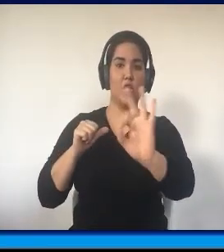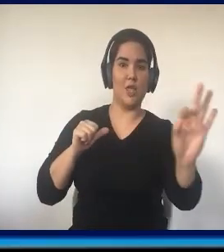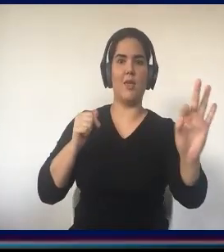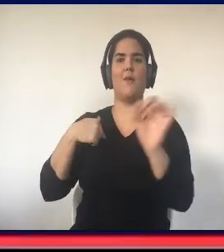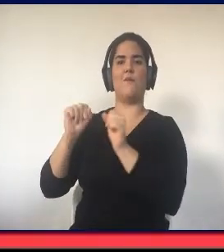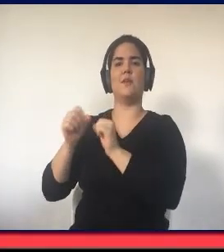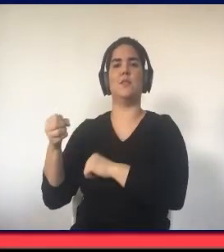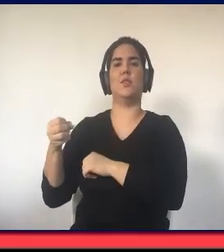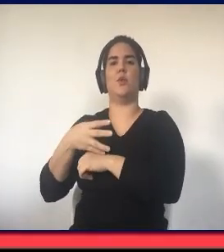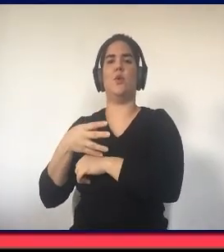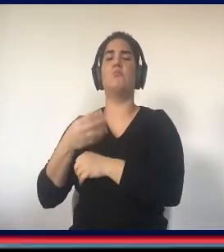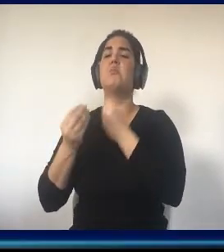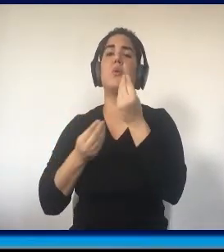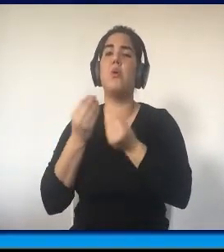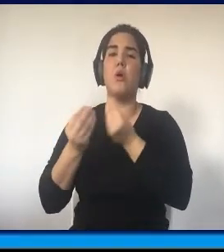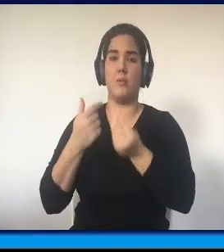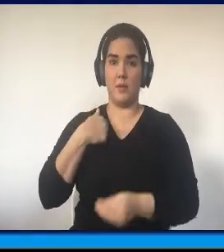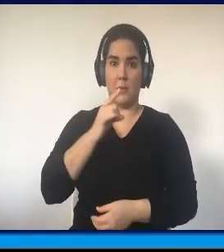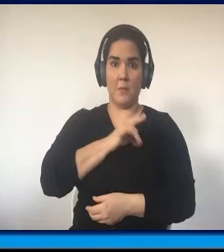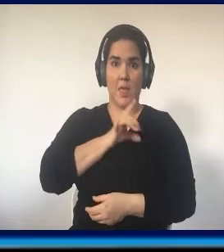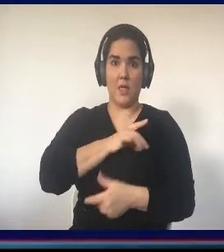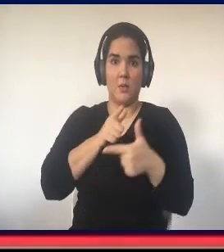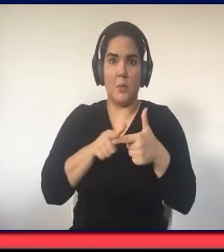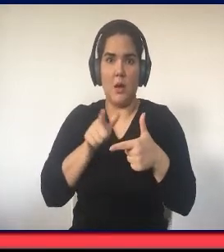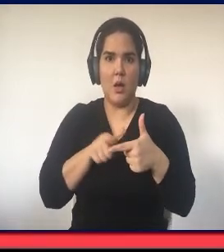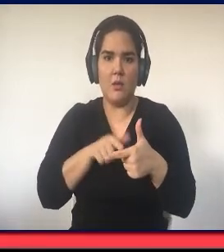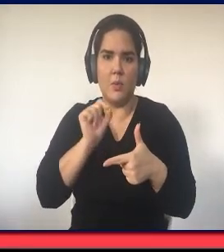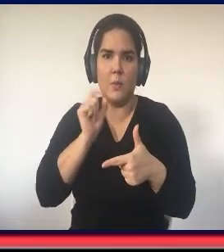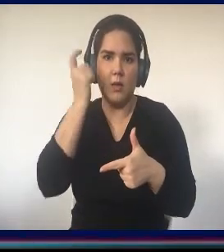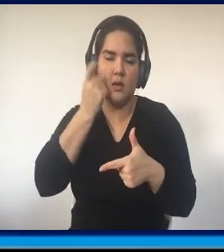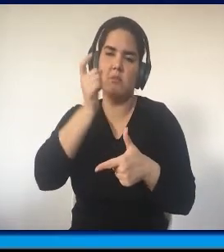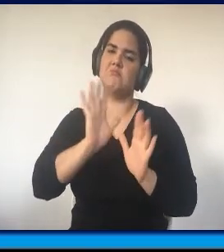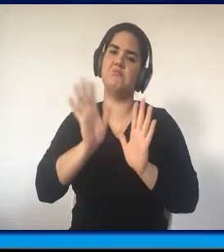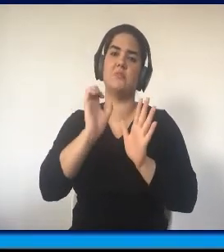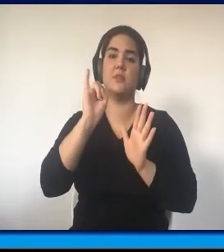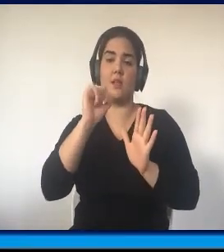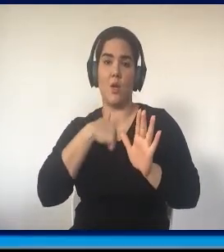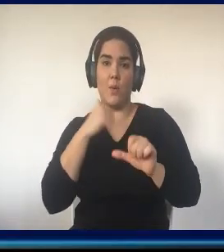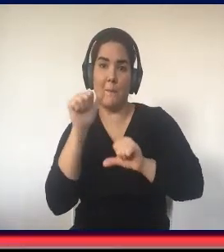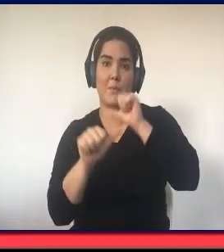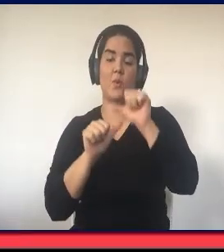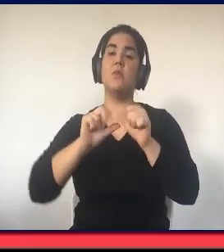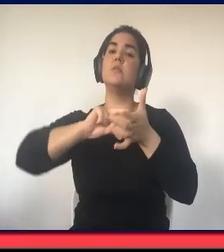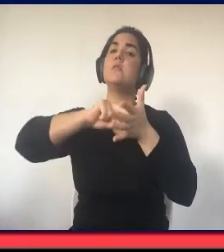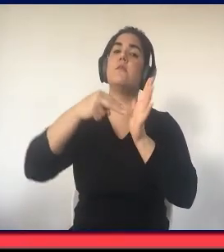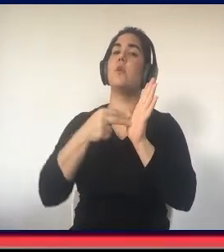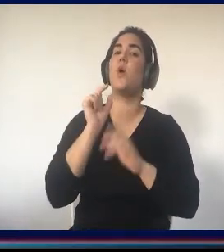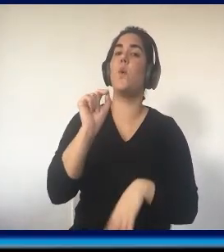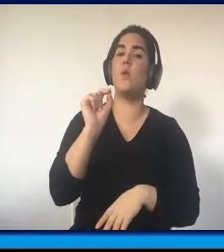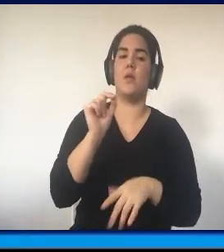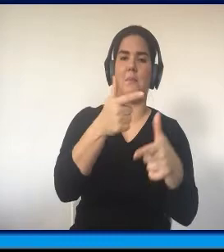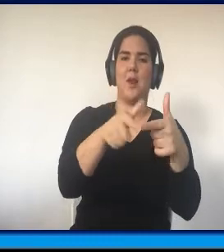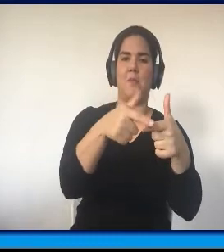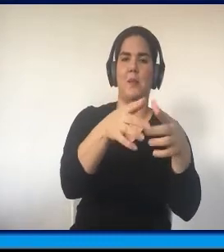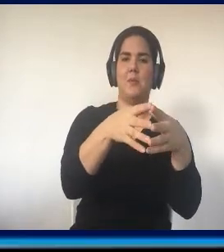tenho que ter medo de problemas. Porque para eu inovar, a inovação vem da resolução de um problema. Se eu tenho medo de problema, eu